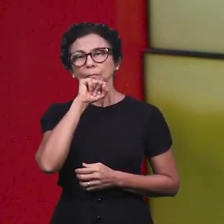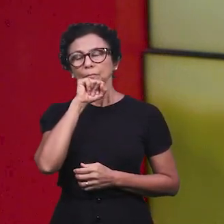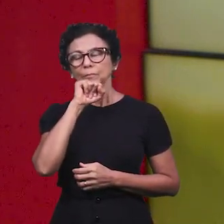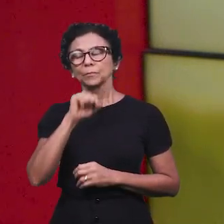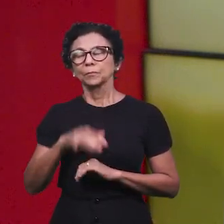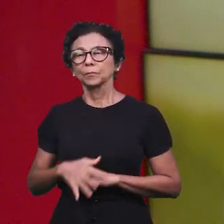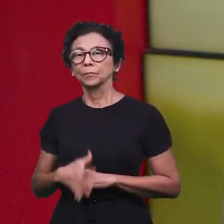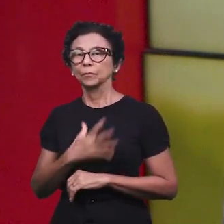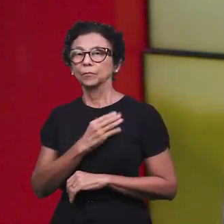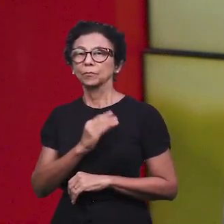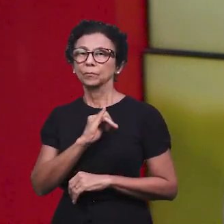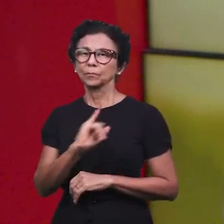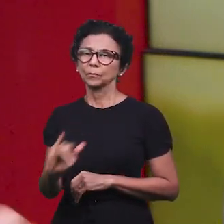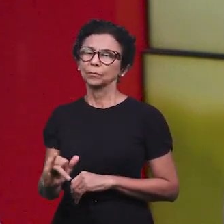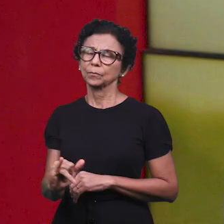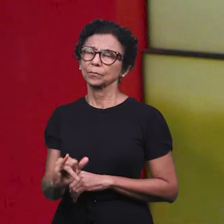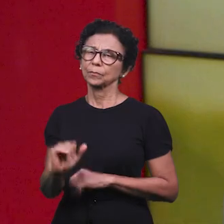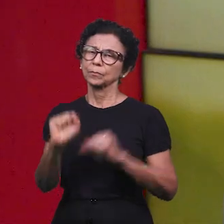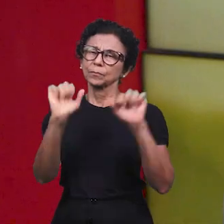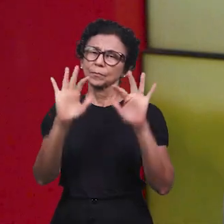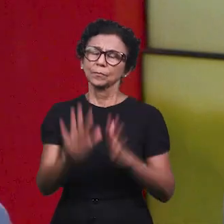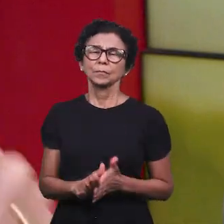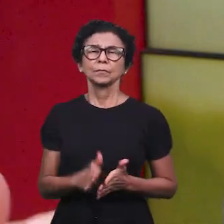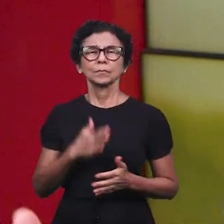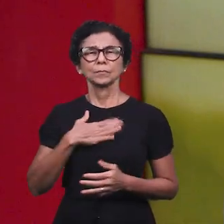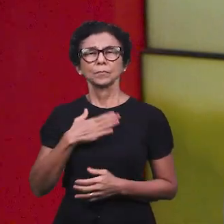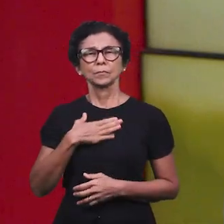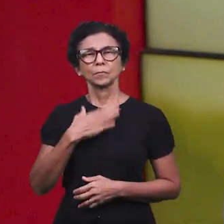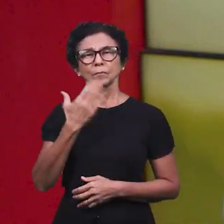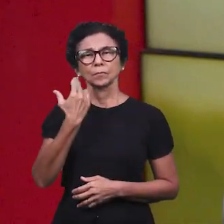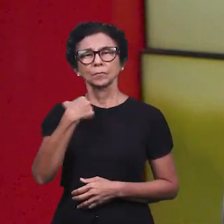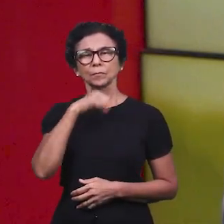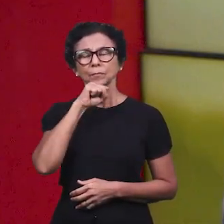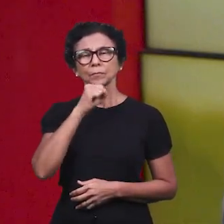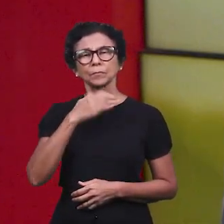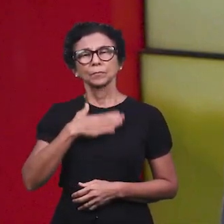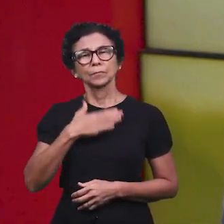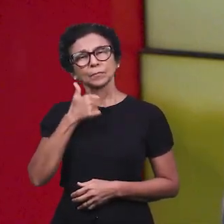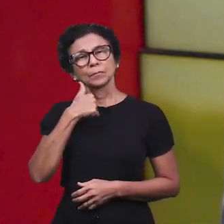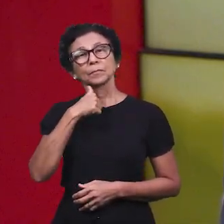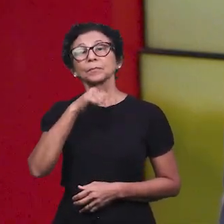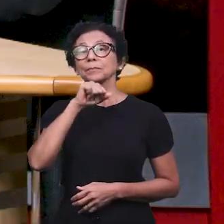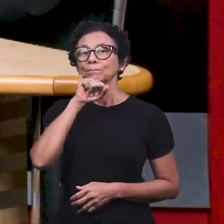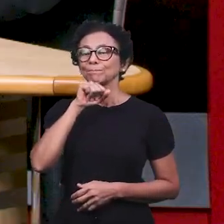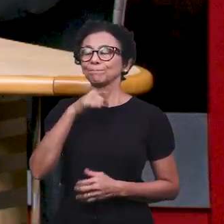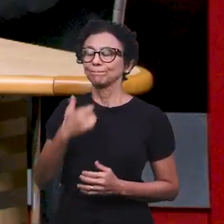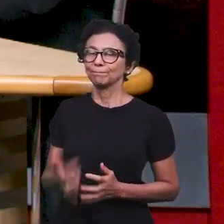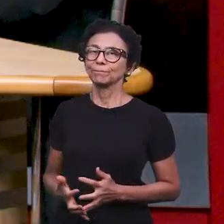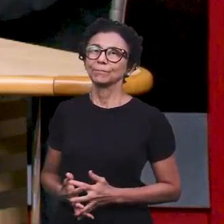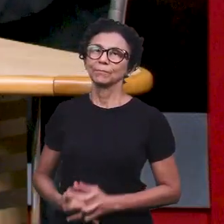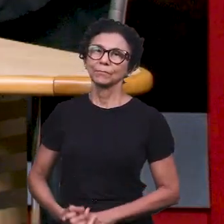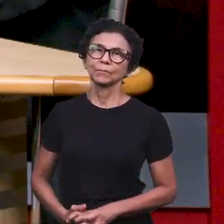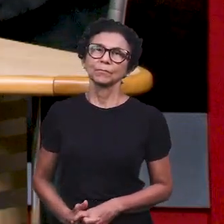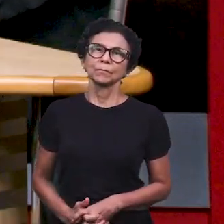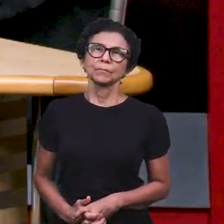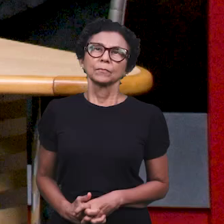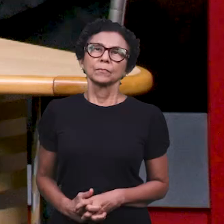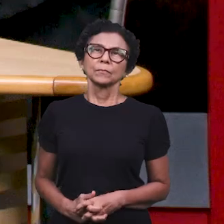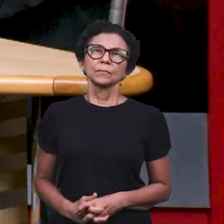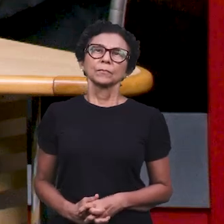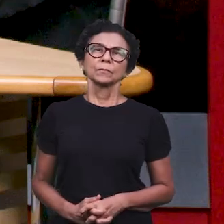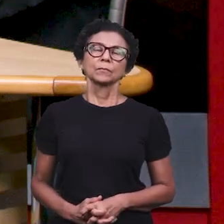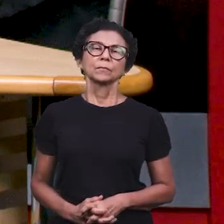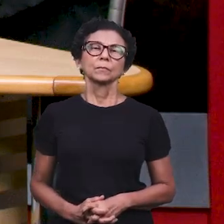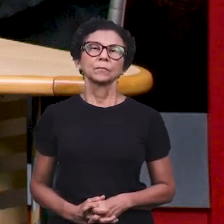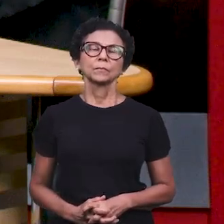bênção. Né? E terão, se assim seguirem e viverem a palavra, terão um julgamento de bênção. Esse exemplo que ele deu dos frutos, eu vou tentar entrar